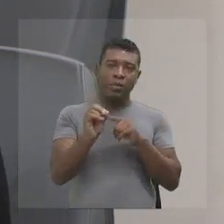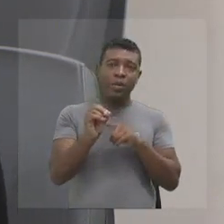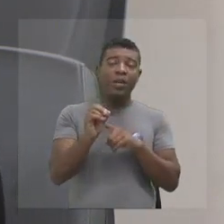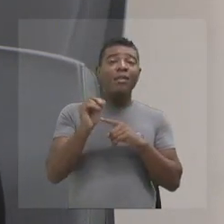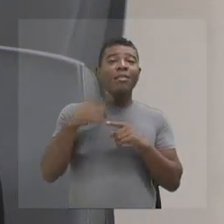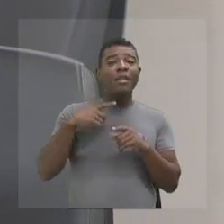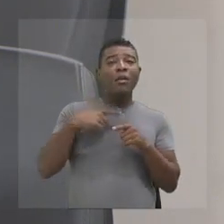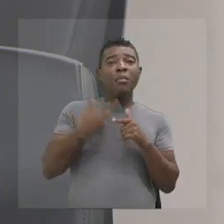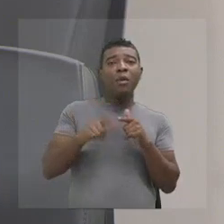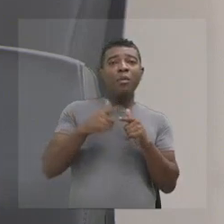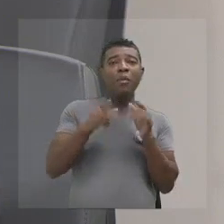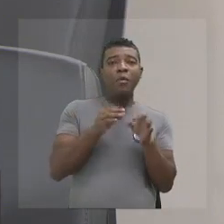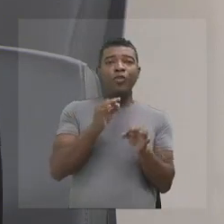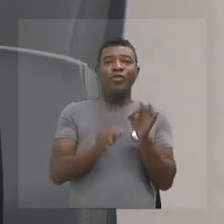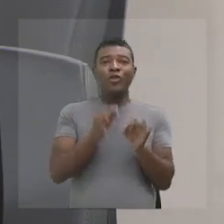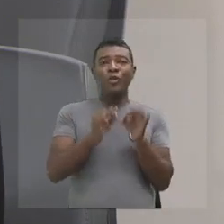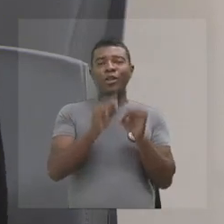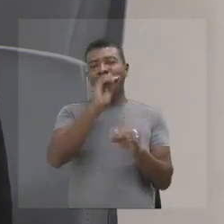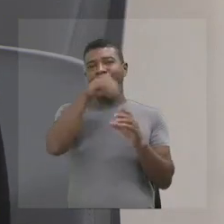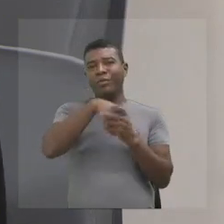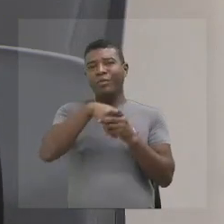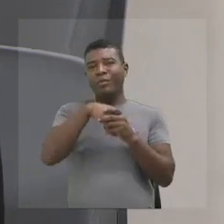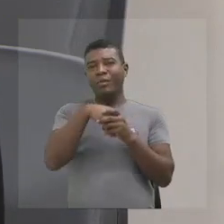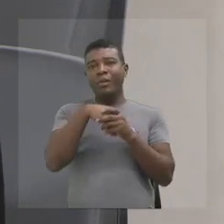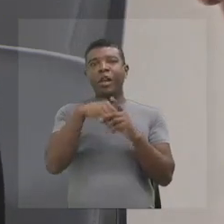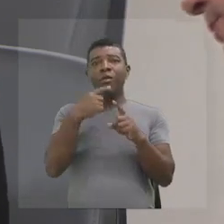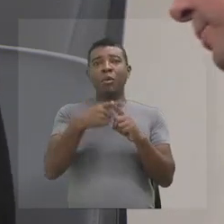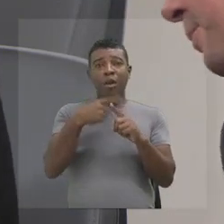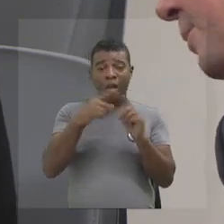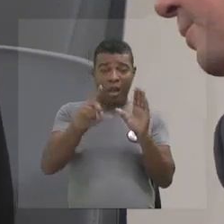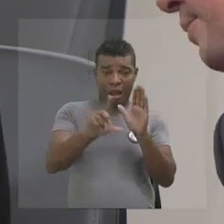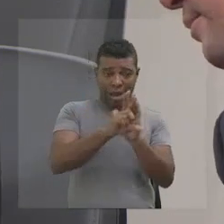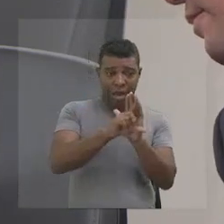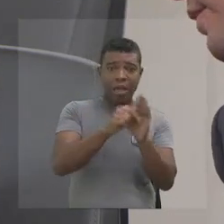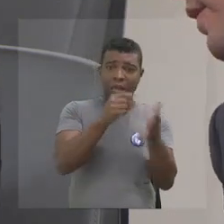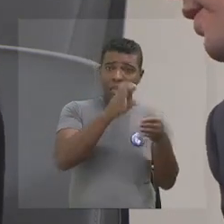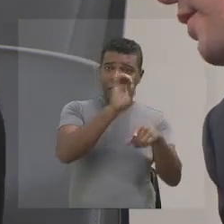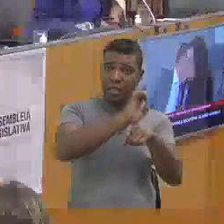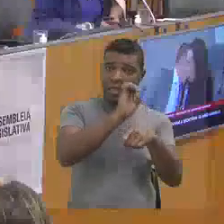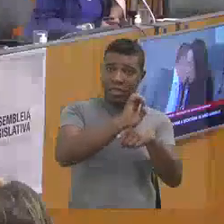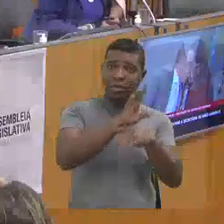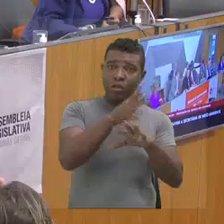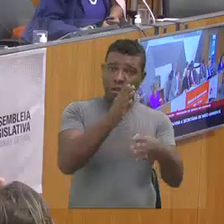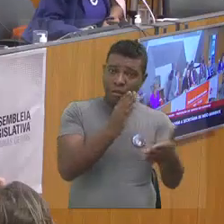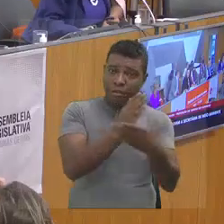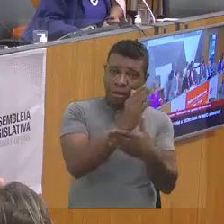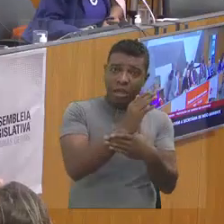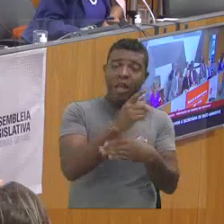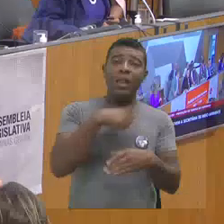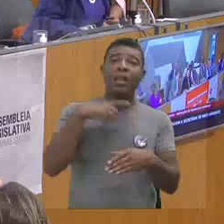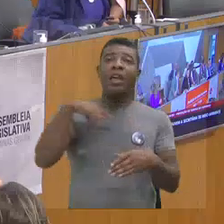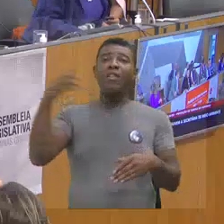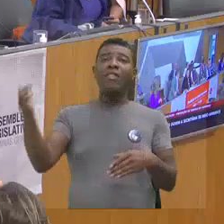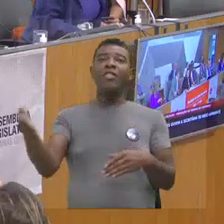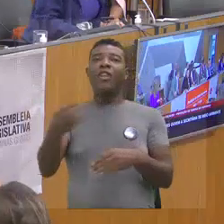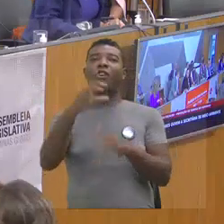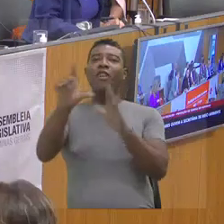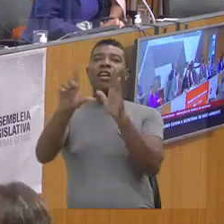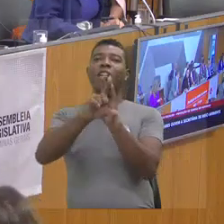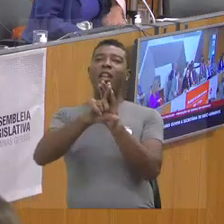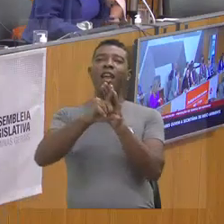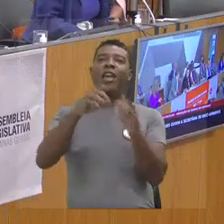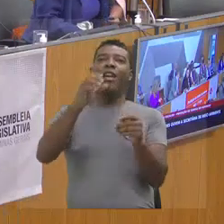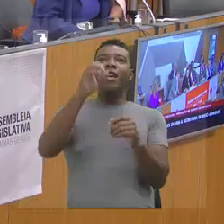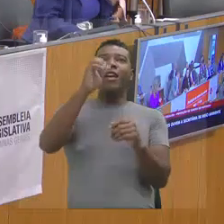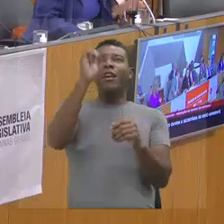porque depois da lei mais de lama Nunca mais a nossa lei estadual houve aprovação da nova lei nacional de segurança de barragens e